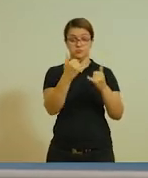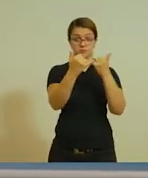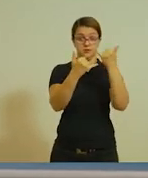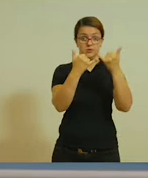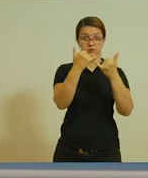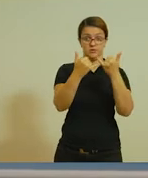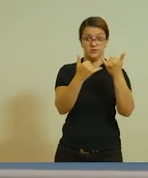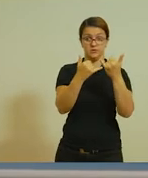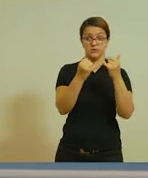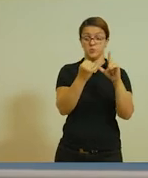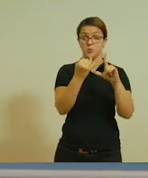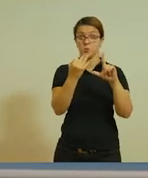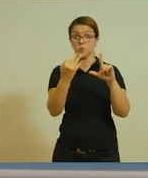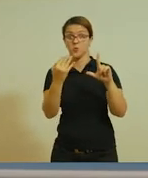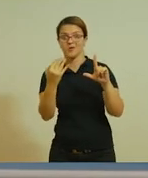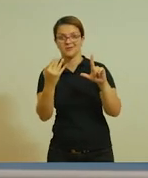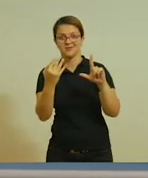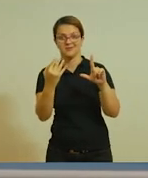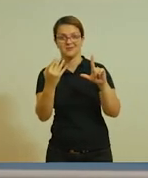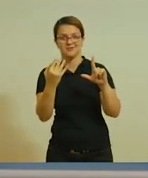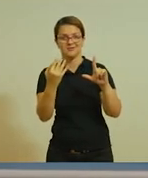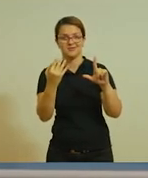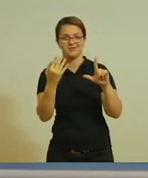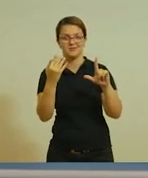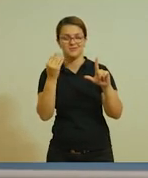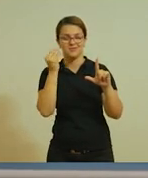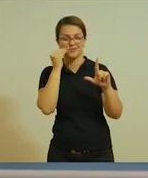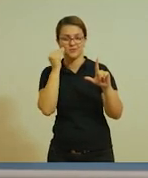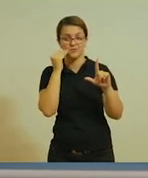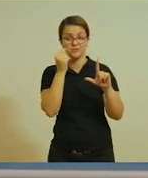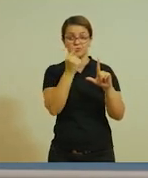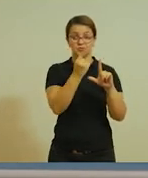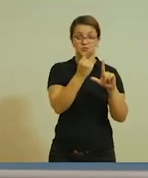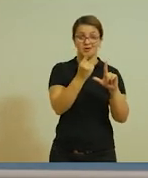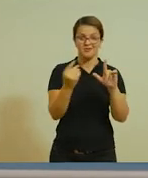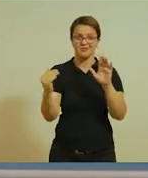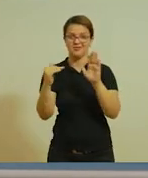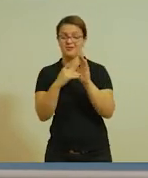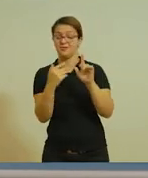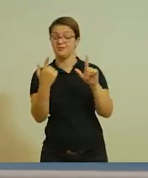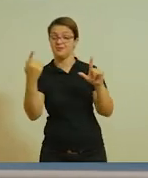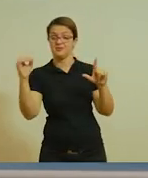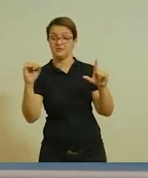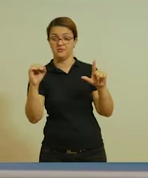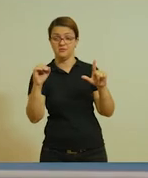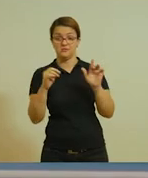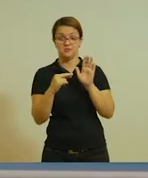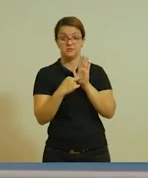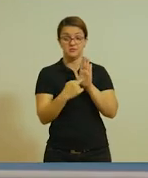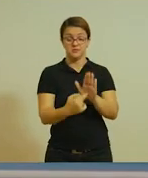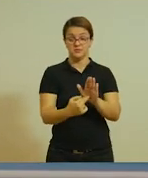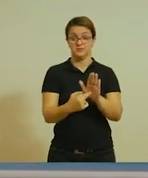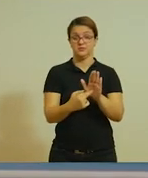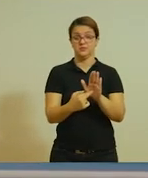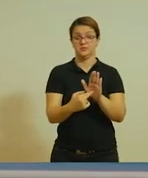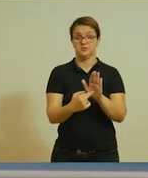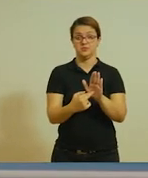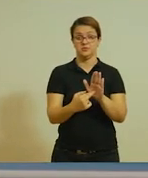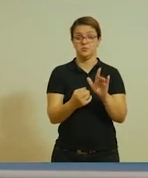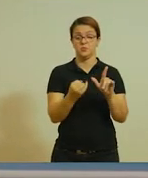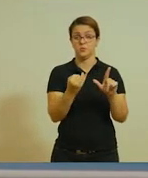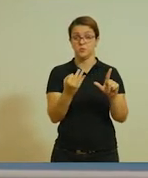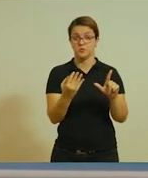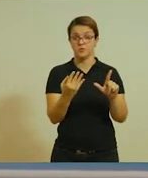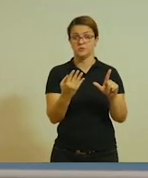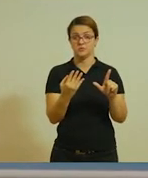da brincadeira e a quantidade de voltas de 1 a 10, certo? E aqui embaixo, ela apresenta os valores correspondentes